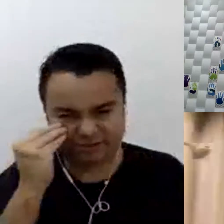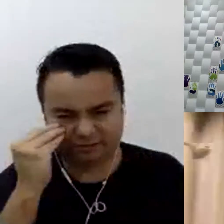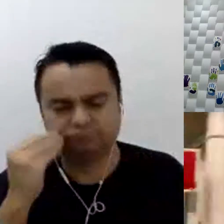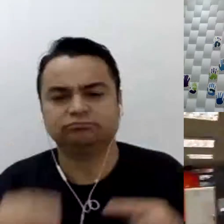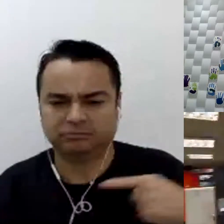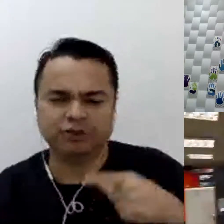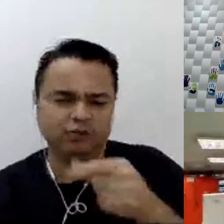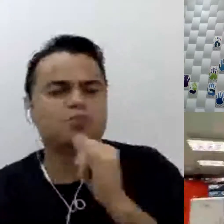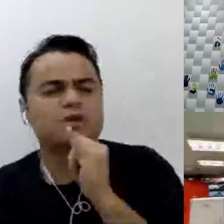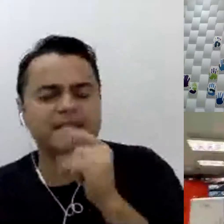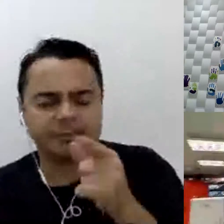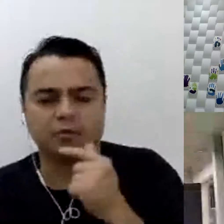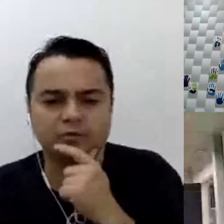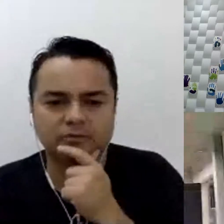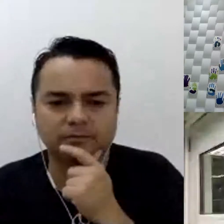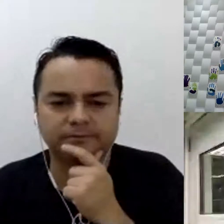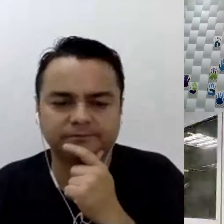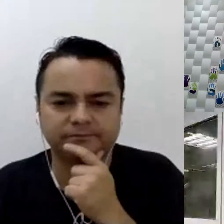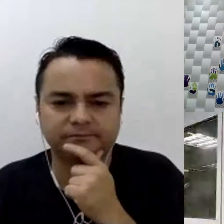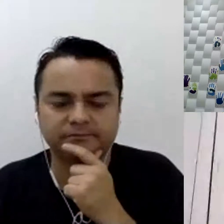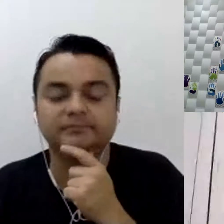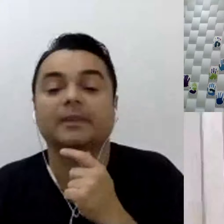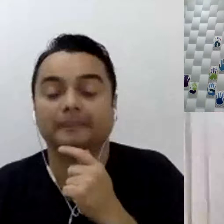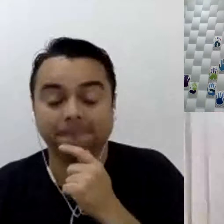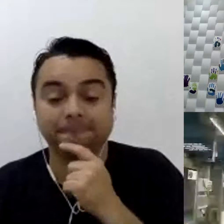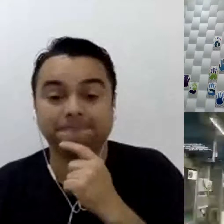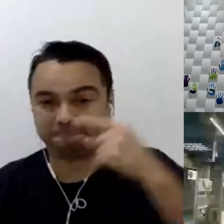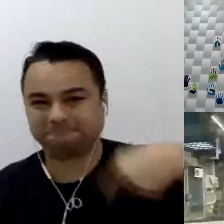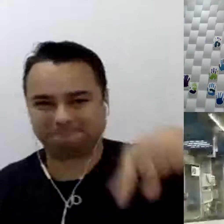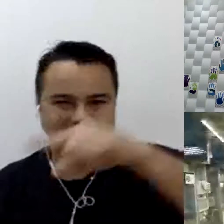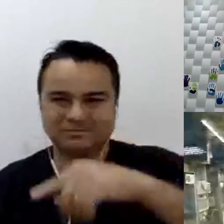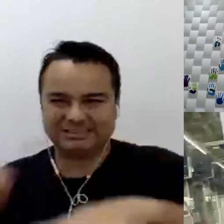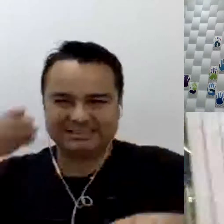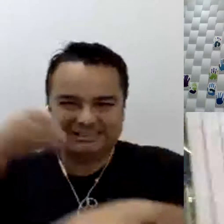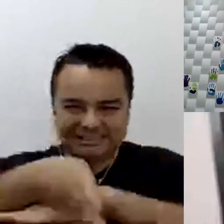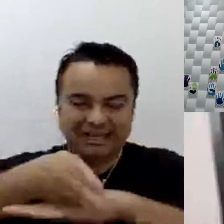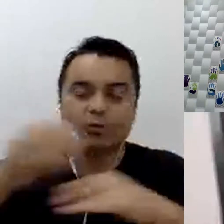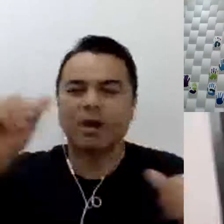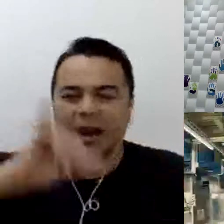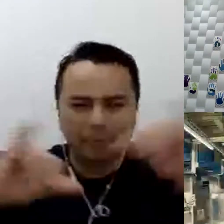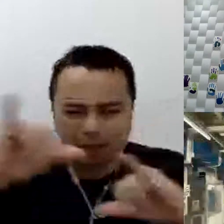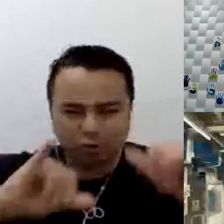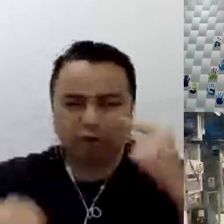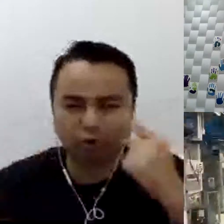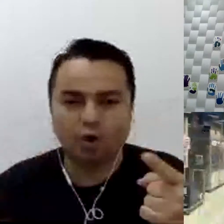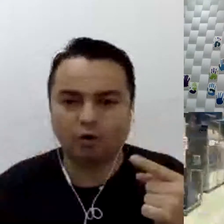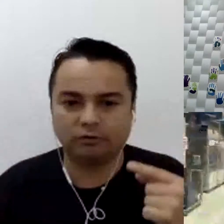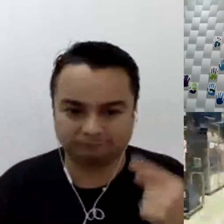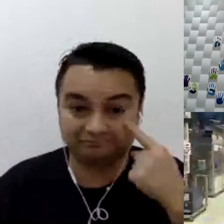outro exemplo. Aqui estamos entrando no laboratório de